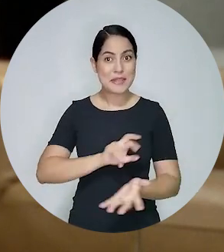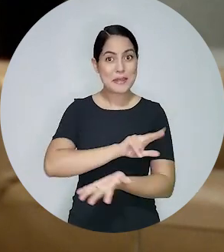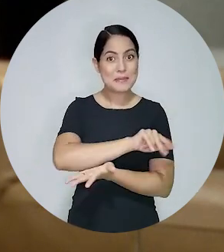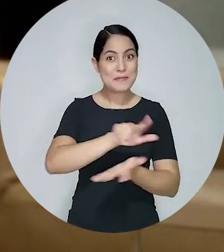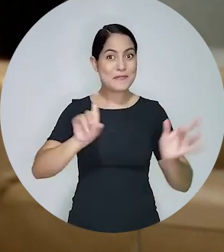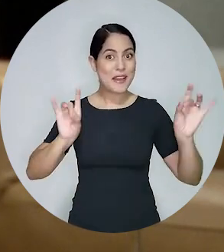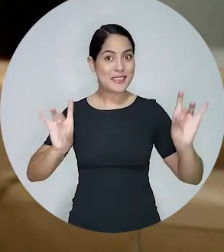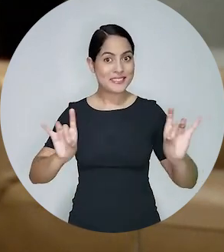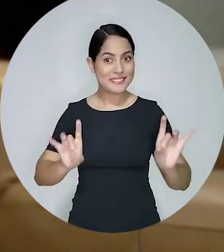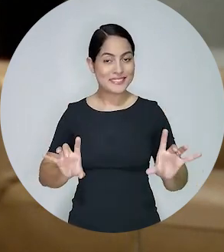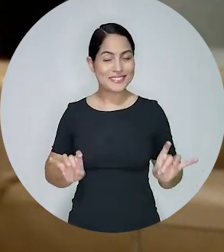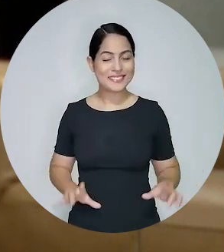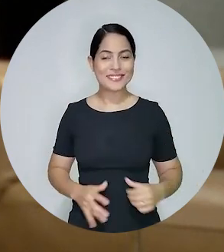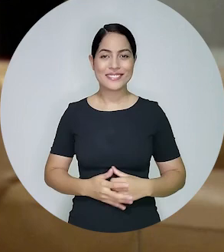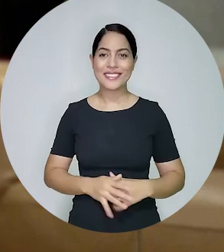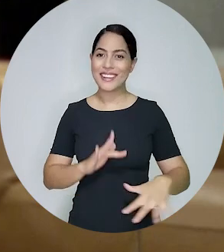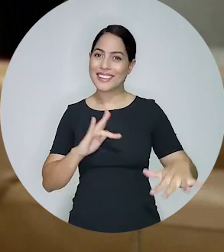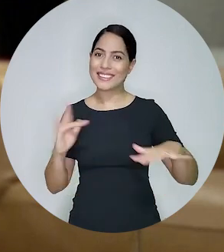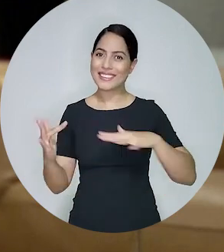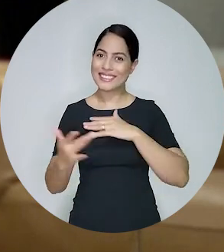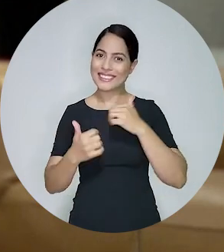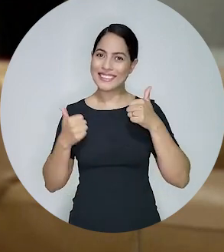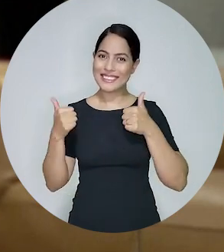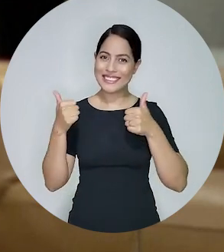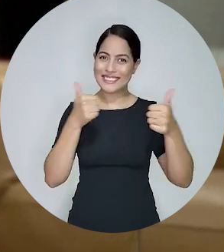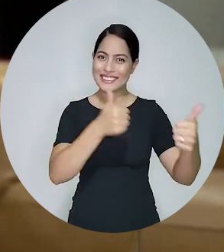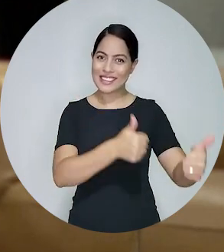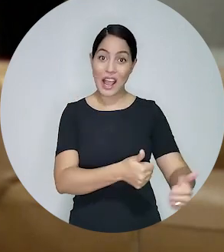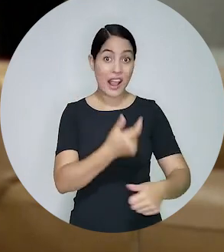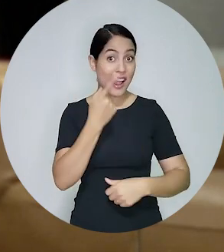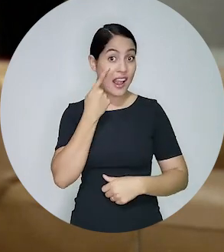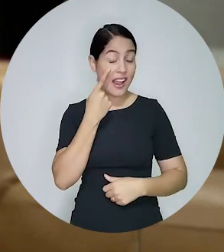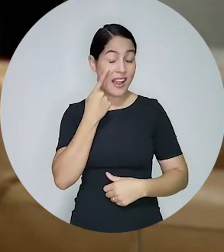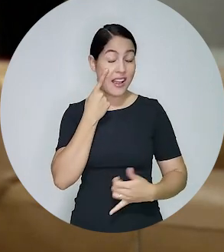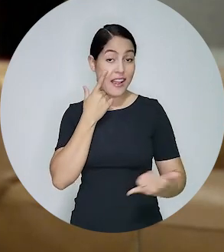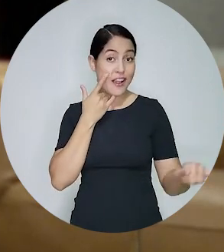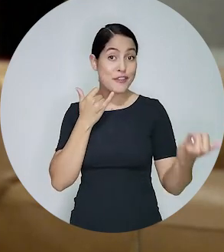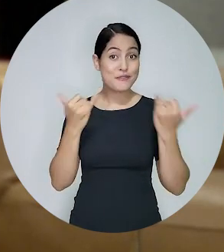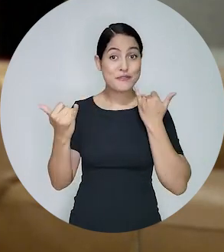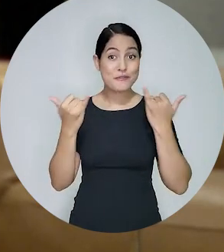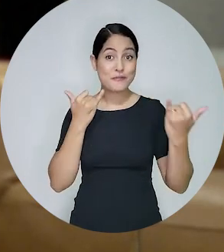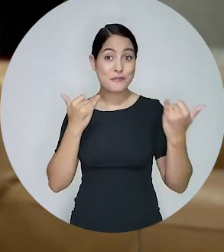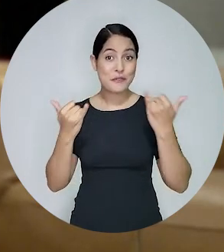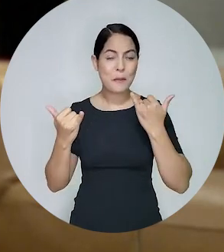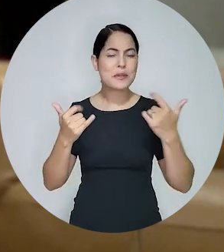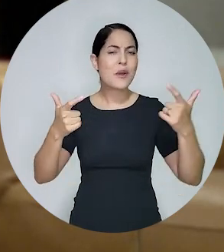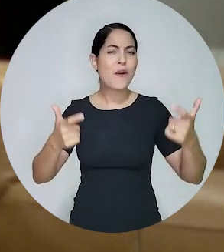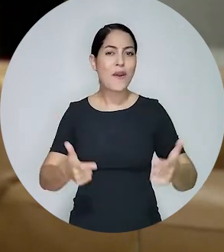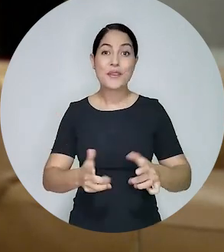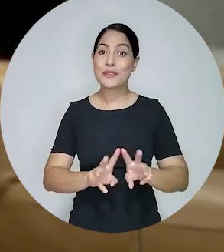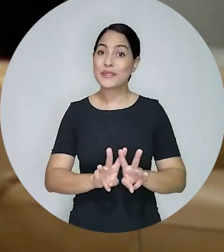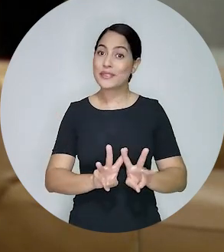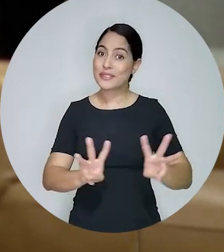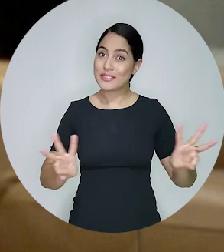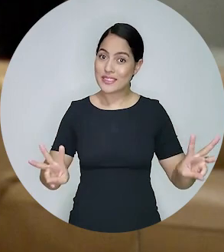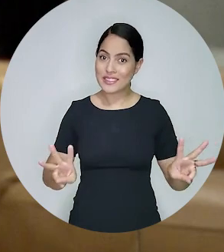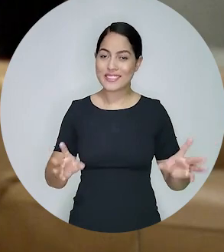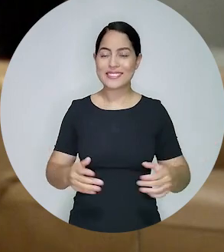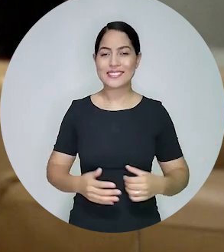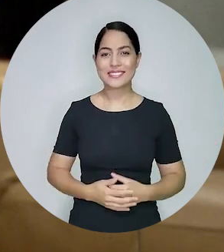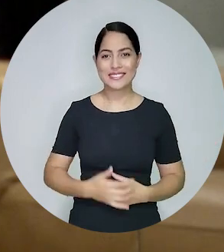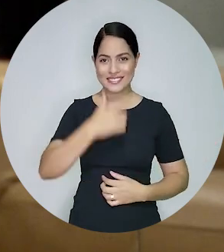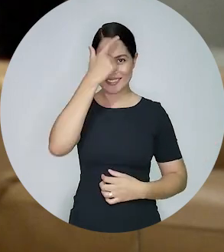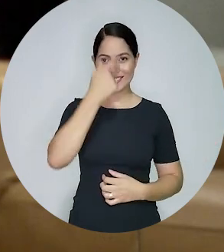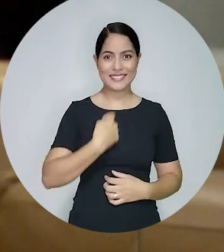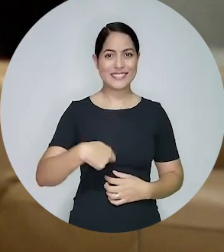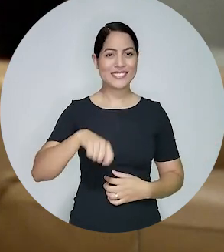exclusivas e muito mais. Não deixe de seguir as nossas redes sociais e conferir as principais notícias no site